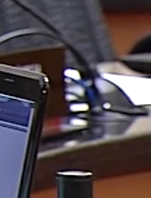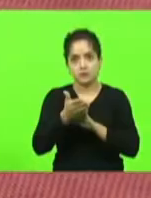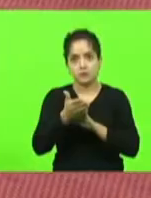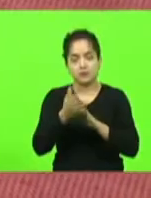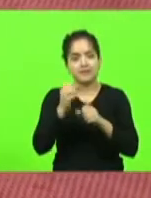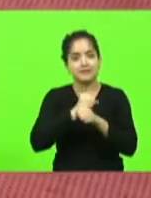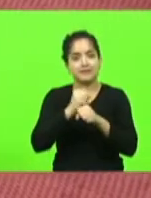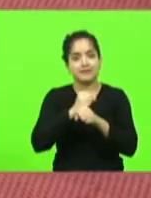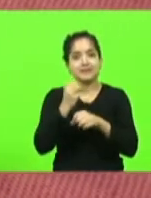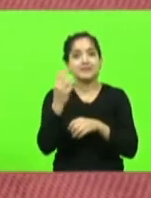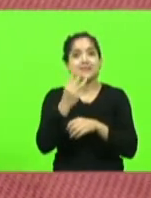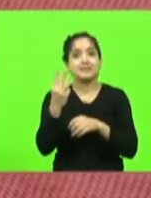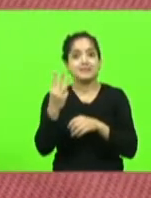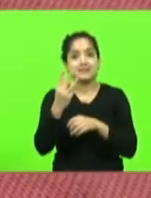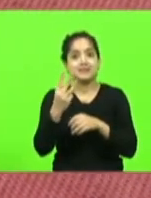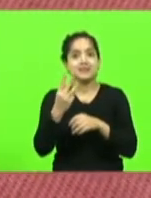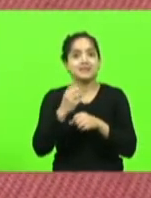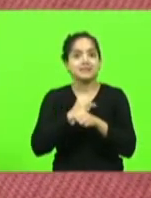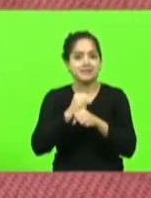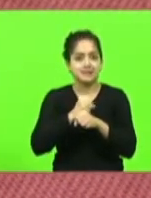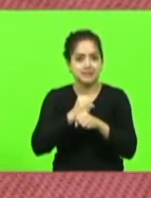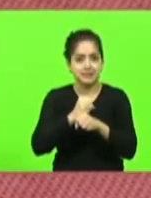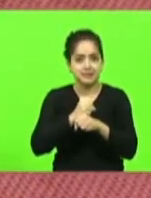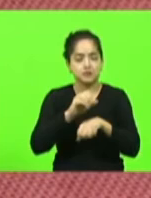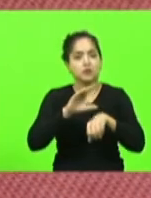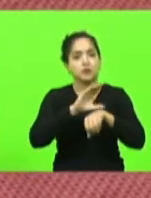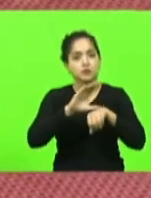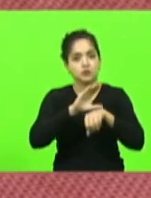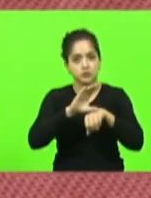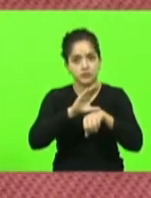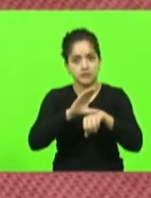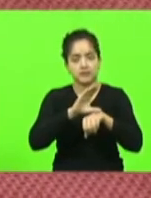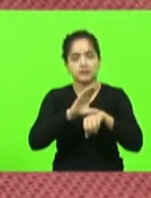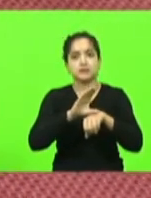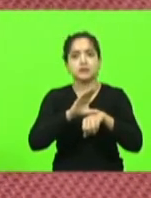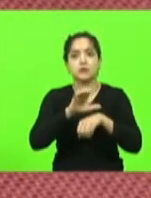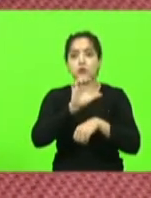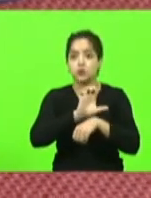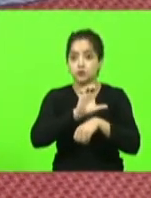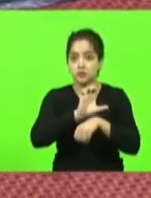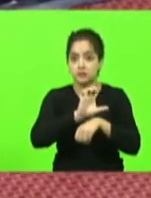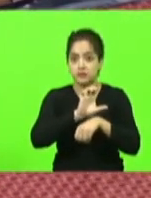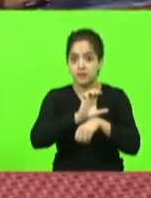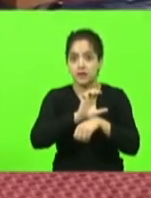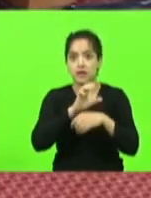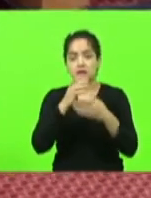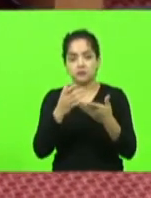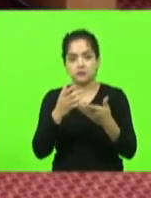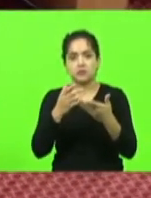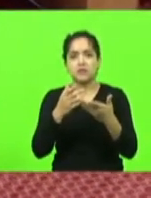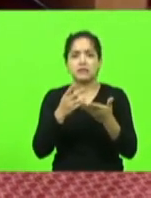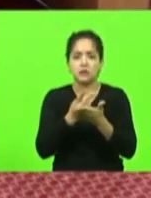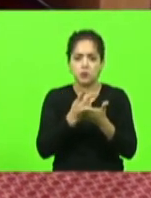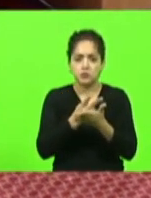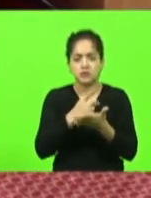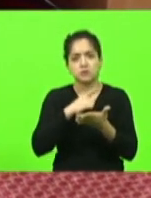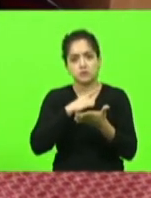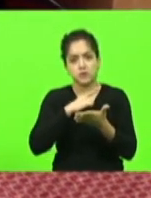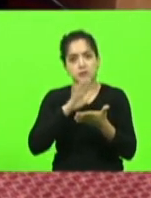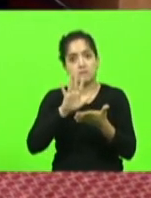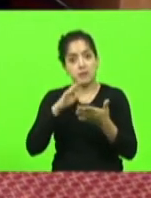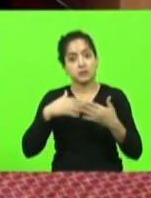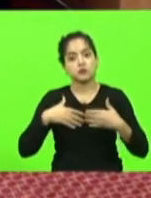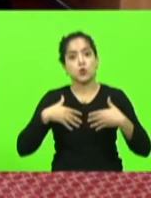Federal a parlamentar reconheceu em sua fala imperfeições no texto da Carta Magna mas ressaltou a defesa da democracia